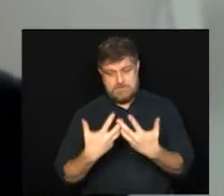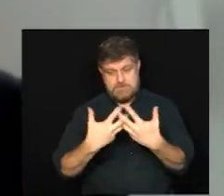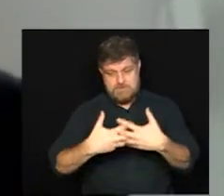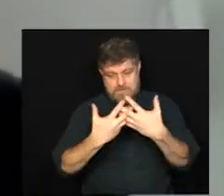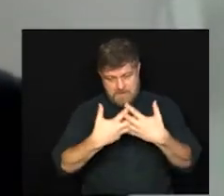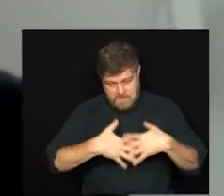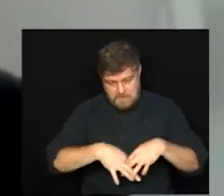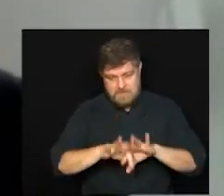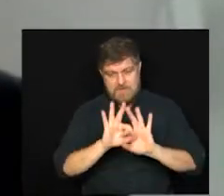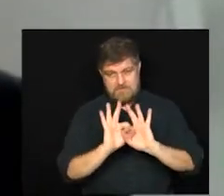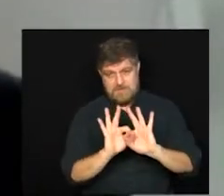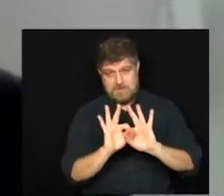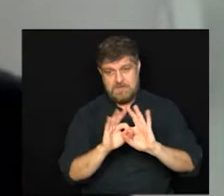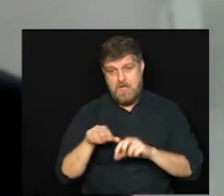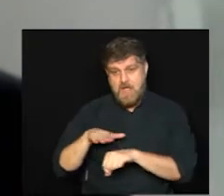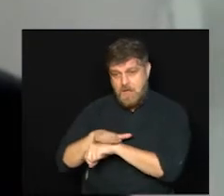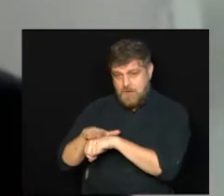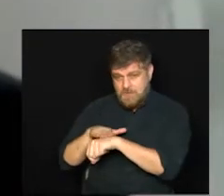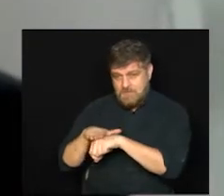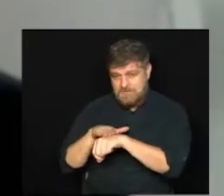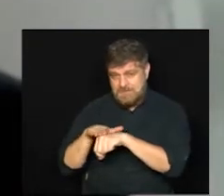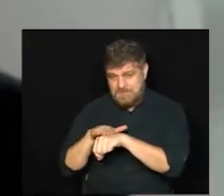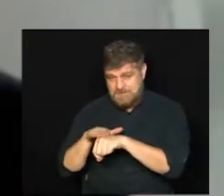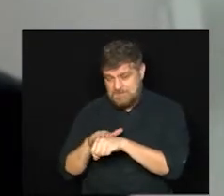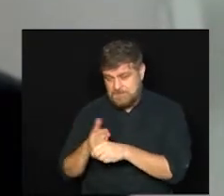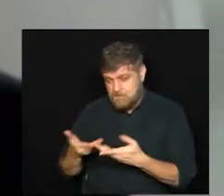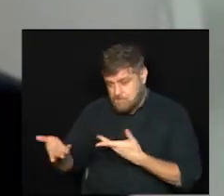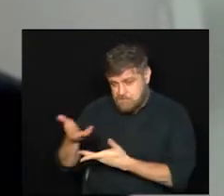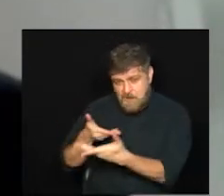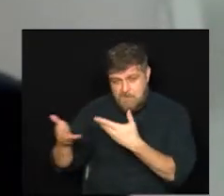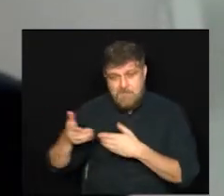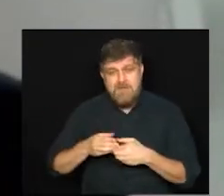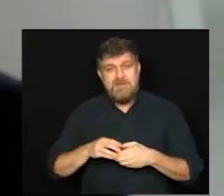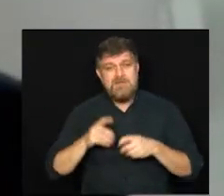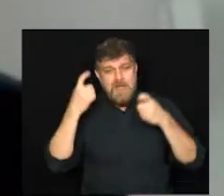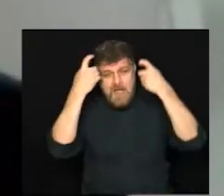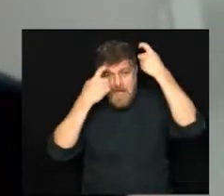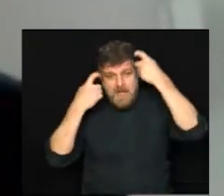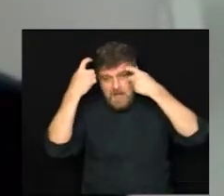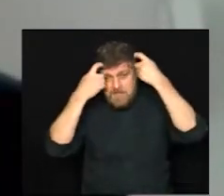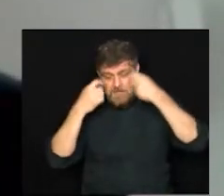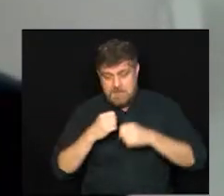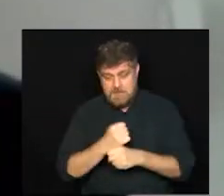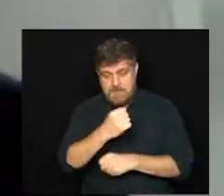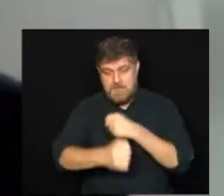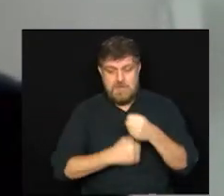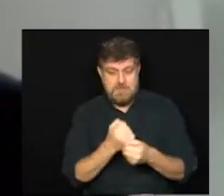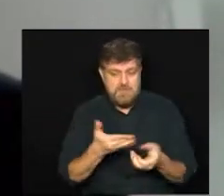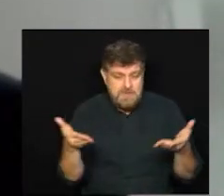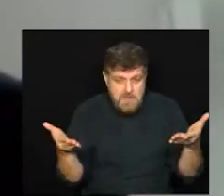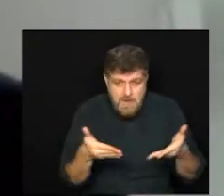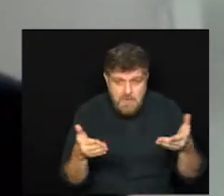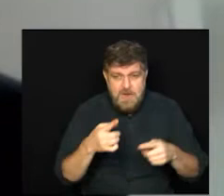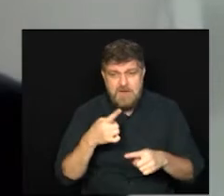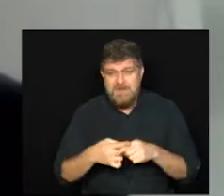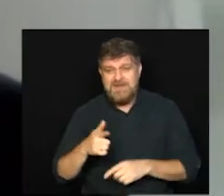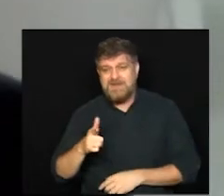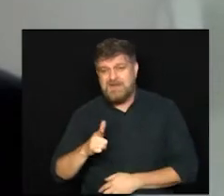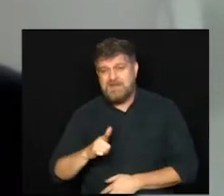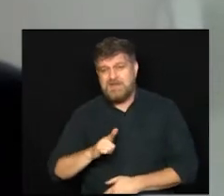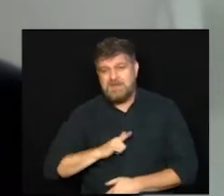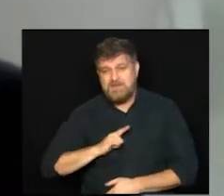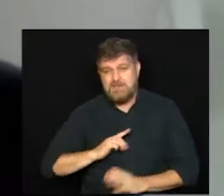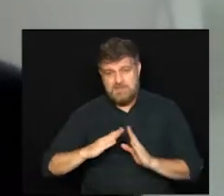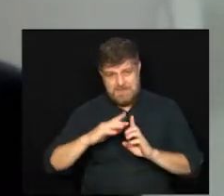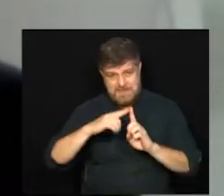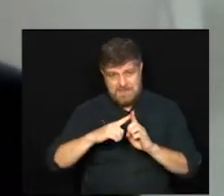modo particular com o Dom Joel, que estava muito preocupado com a campanha da fraternidade desse ano, porque temos, não só dentro da